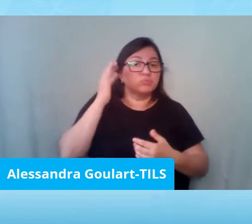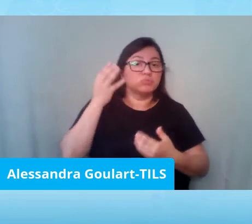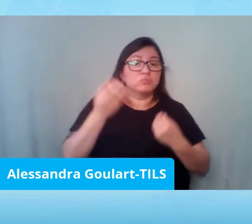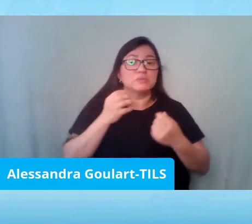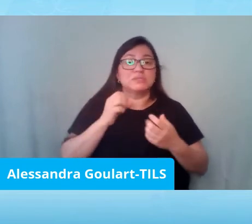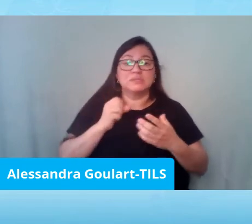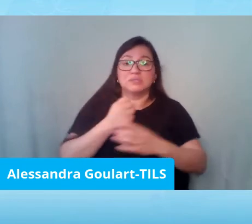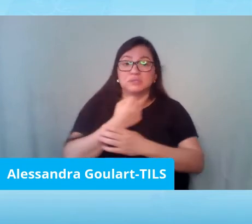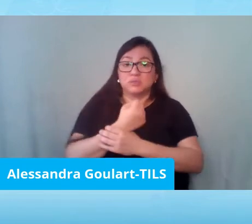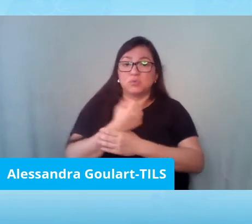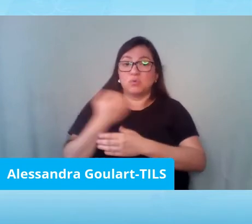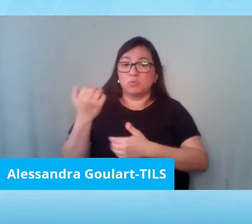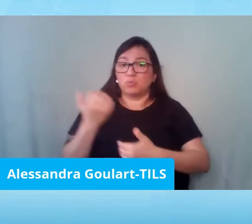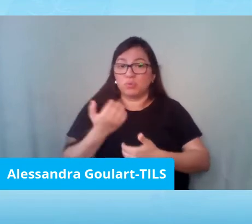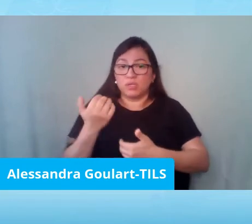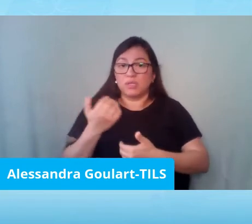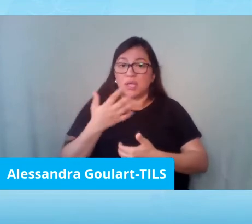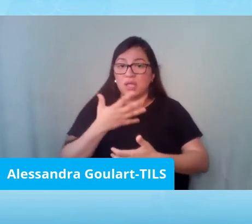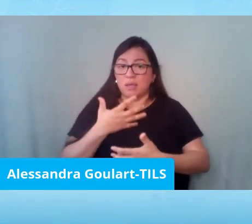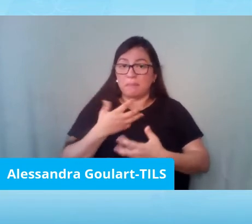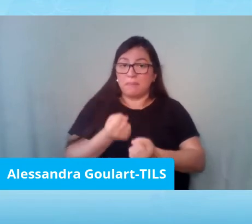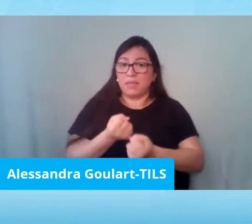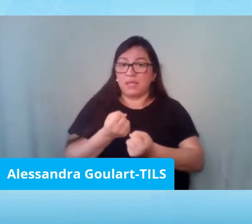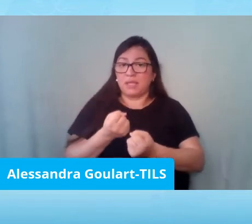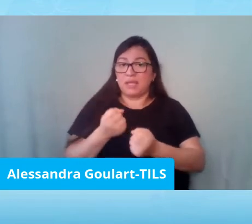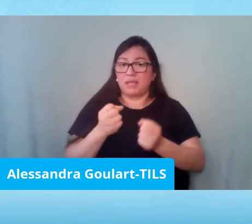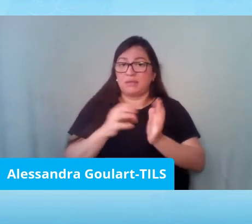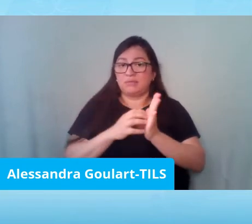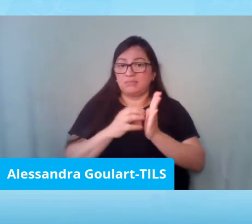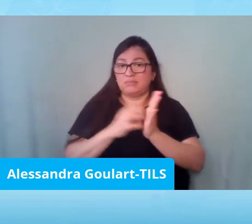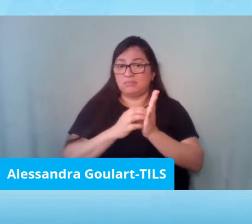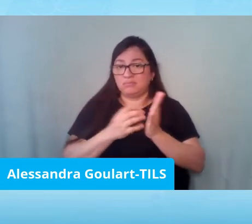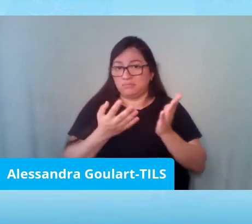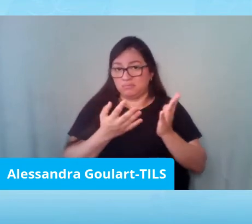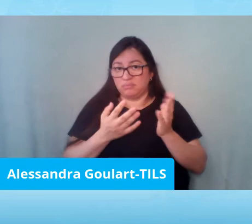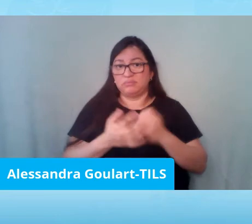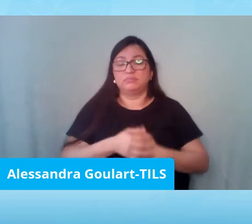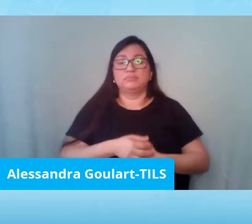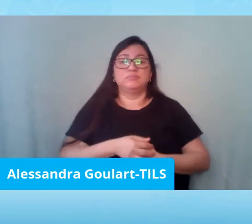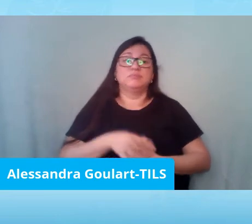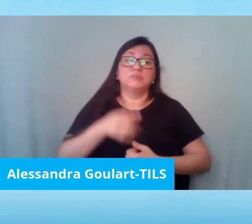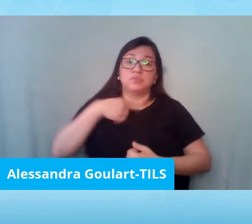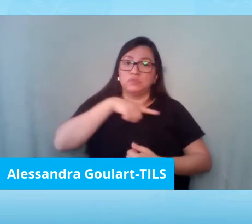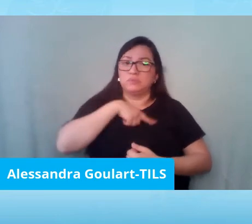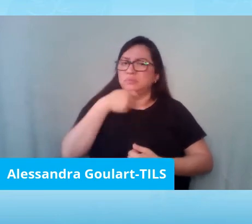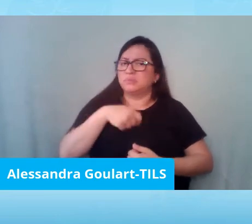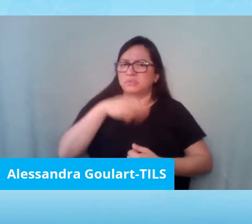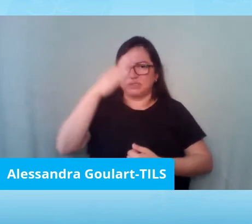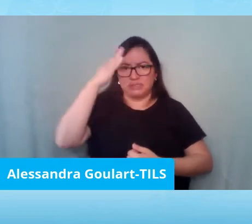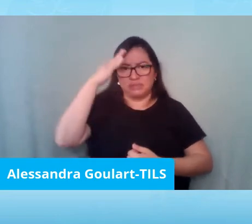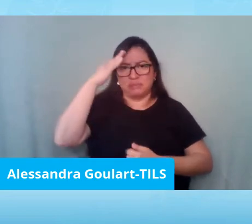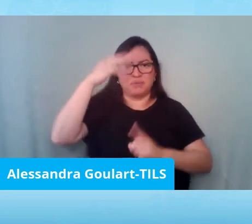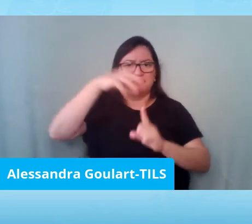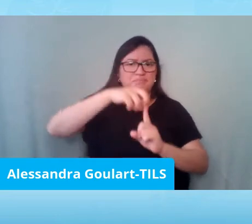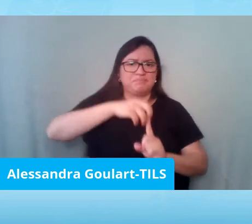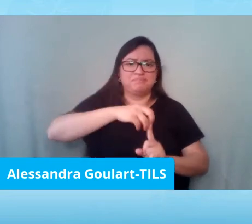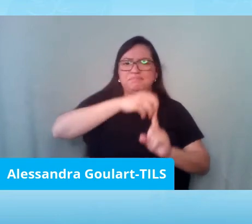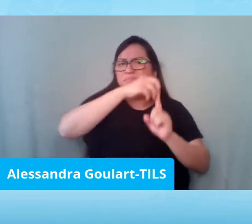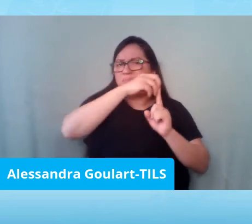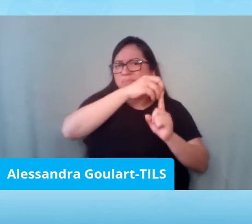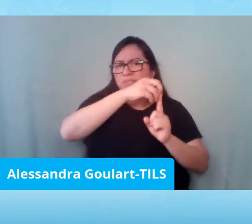segura e tenha o menor risco de transmissão de HIV para o bebê. A gente tem que saber, principalmente, acho que para mim,